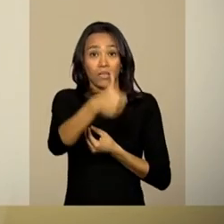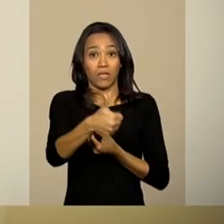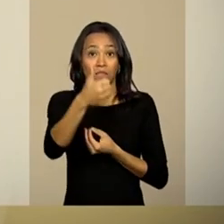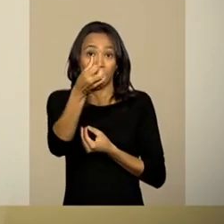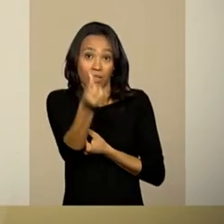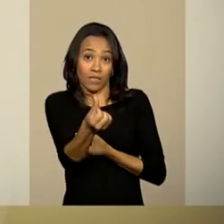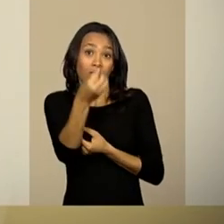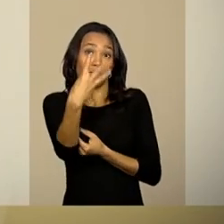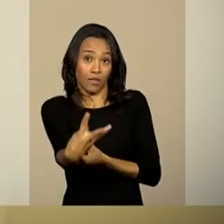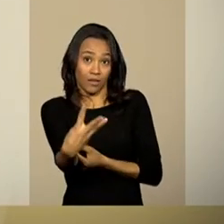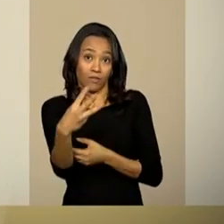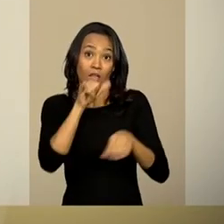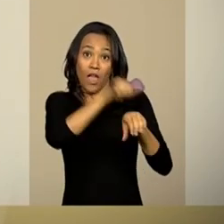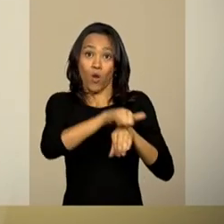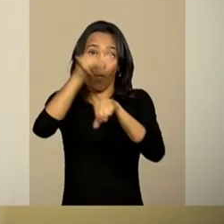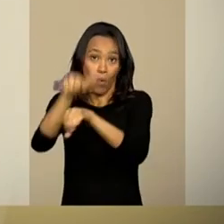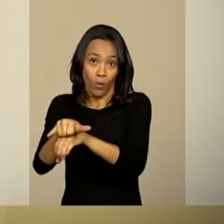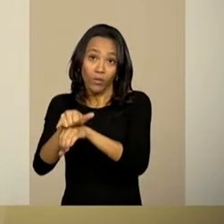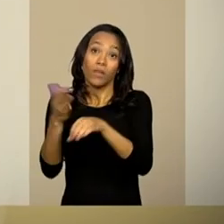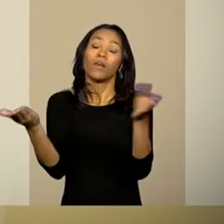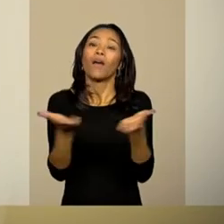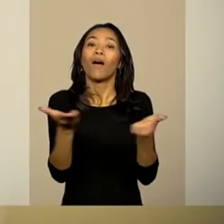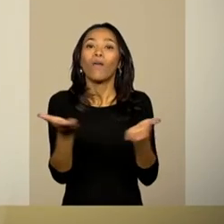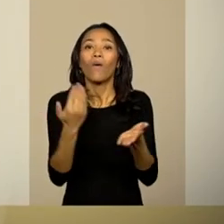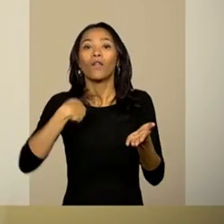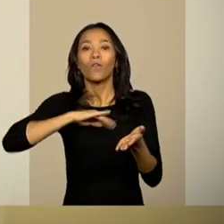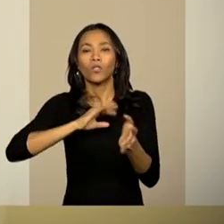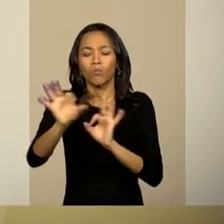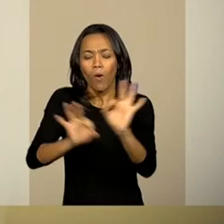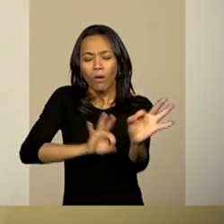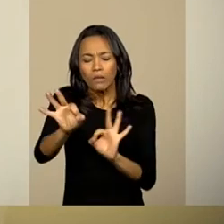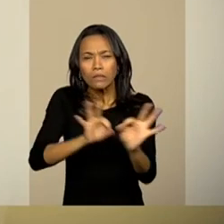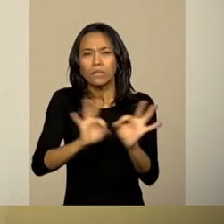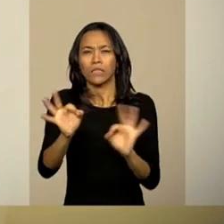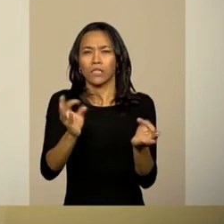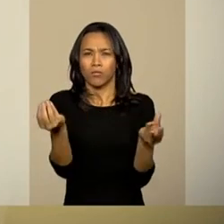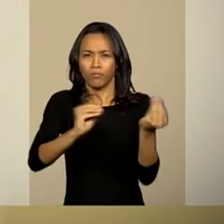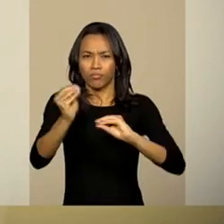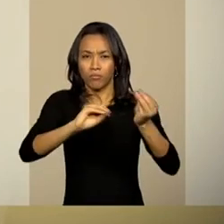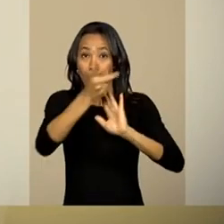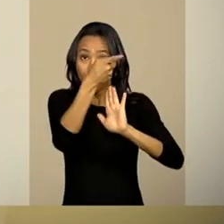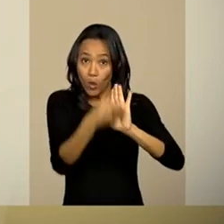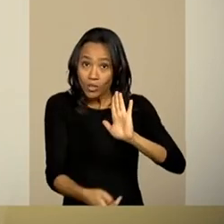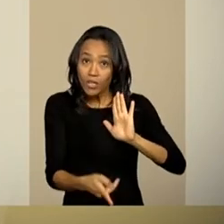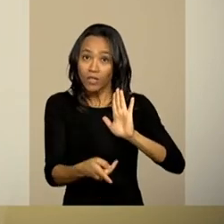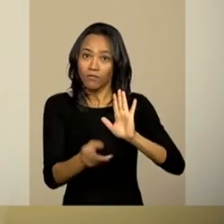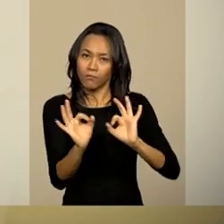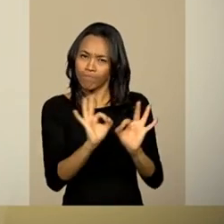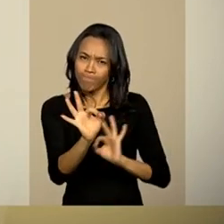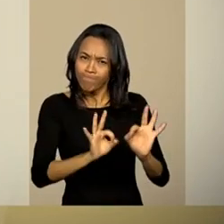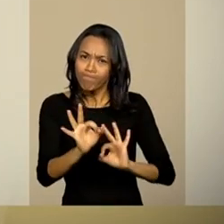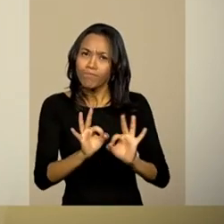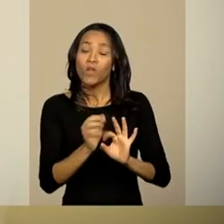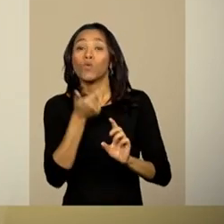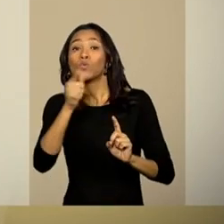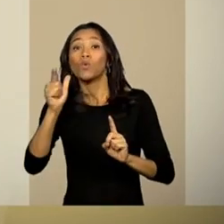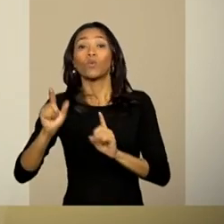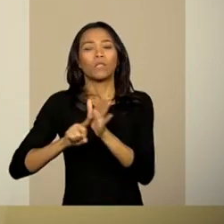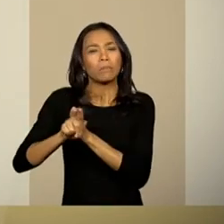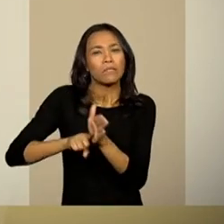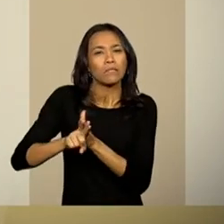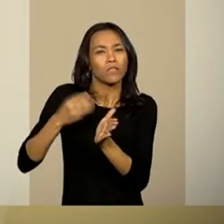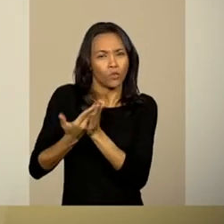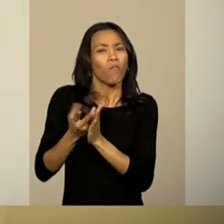163 aeroportos e agora estamos na fase de elaboração dos projetos de engenharia. Os demais estudos